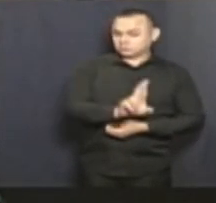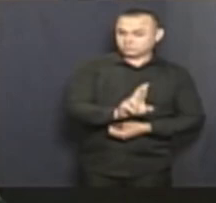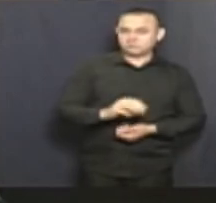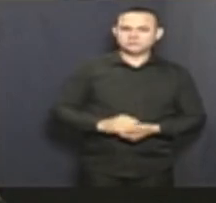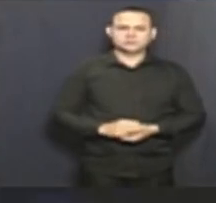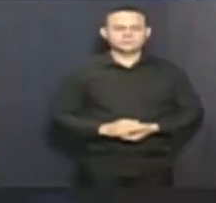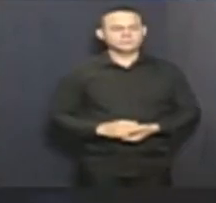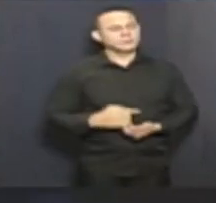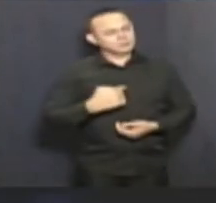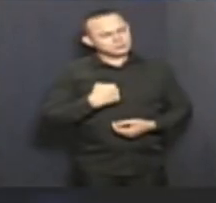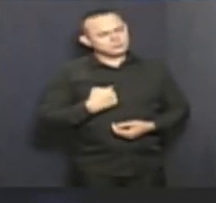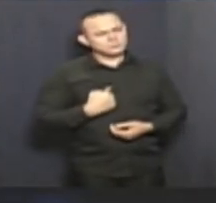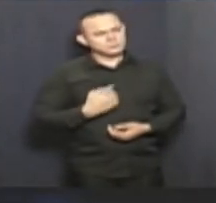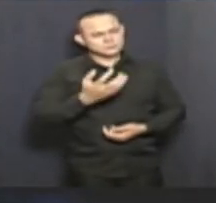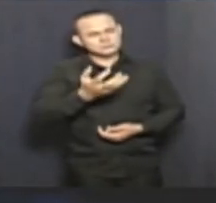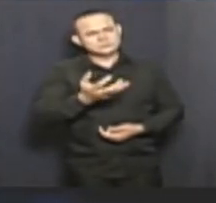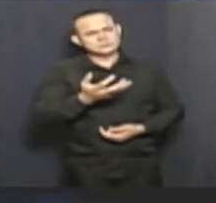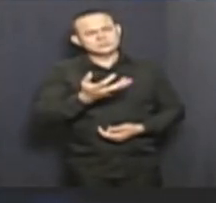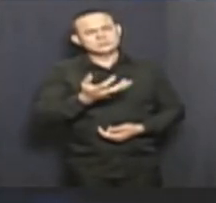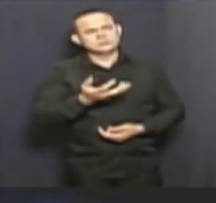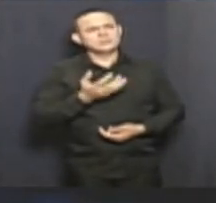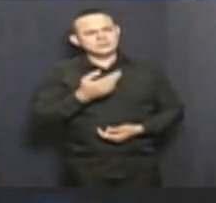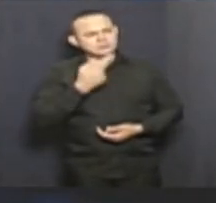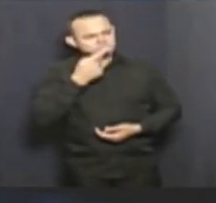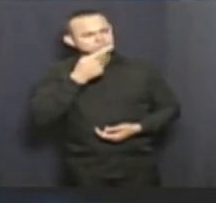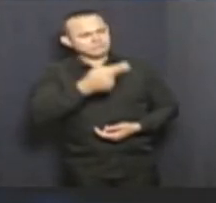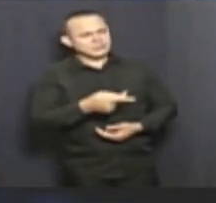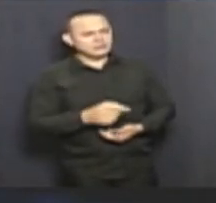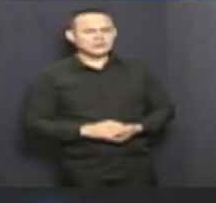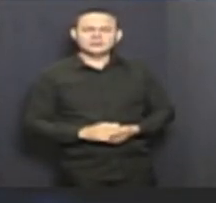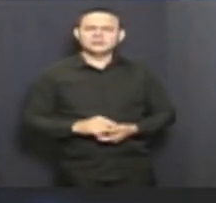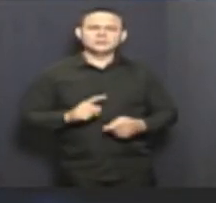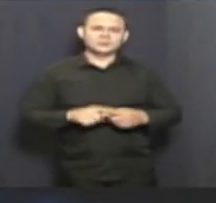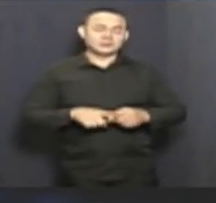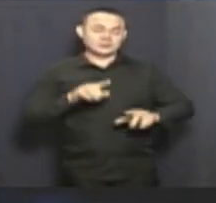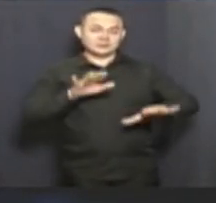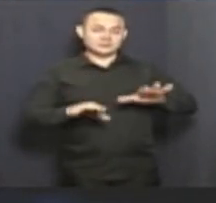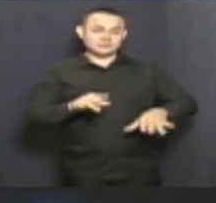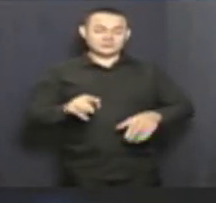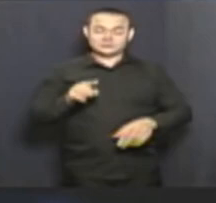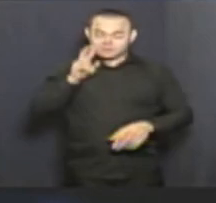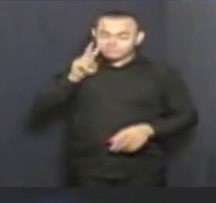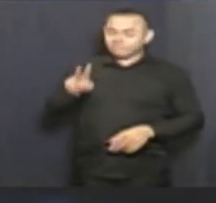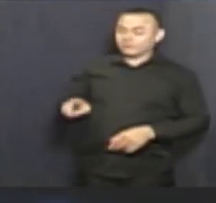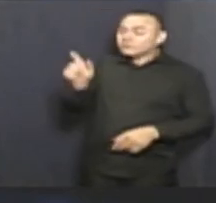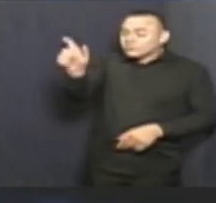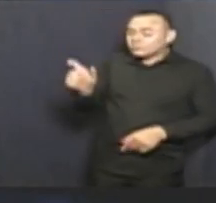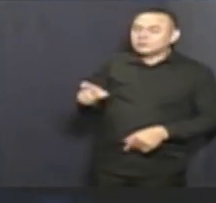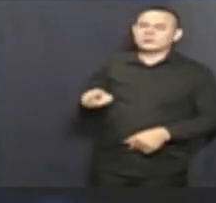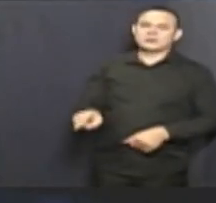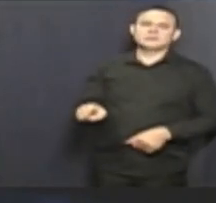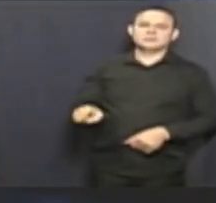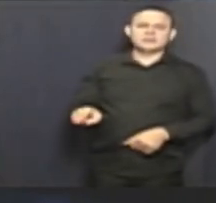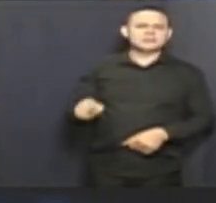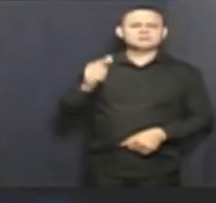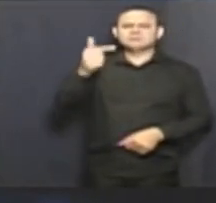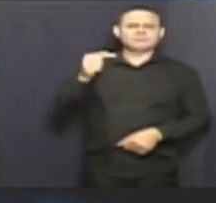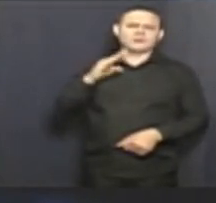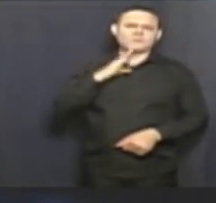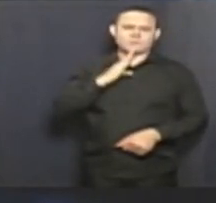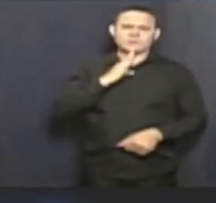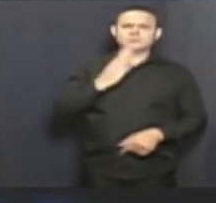gostaria de de falar porque às vezes você vê o candidato que não tem nenhum conhecimento